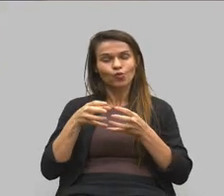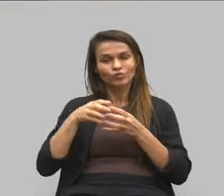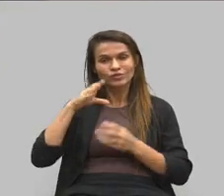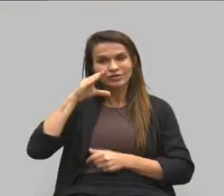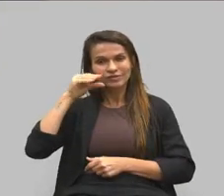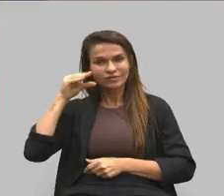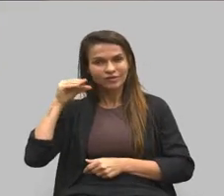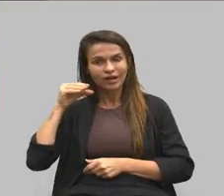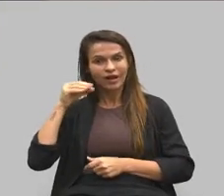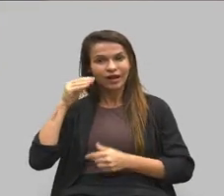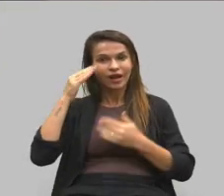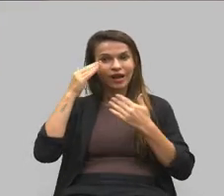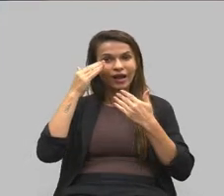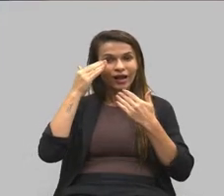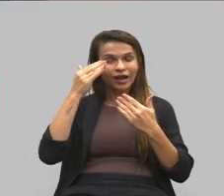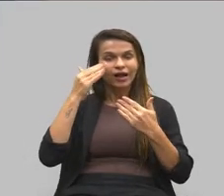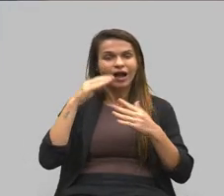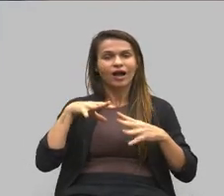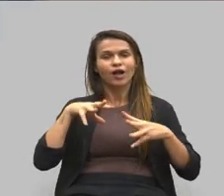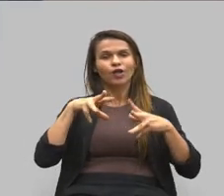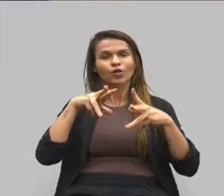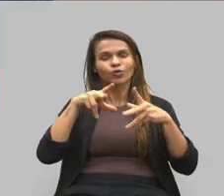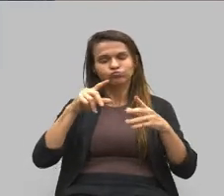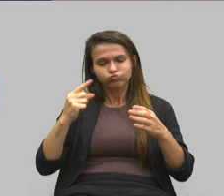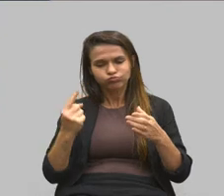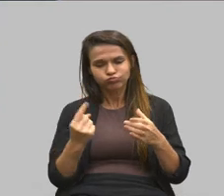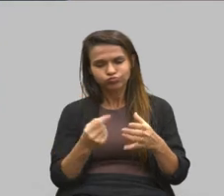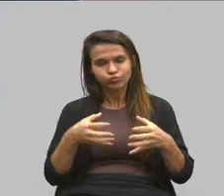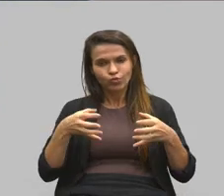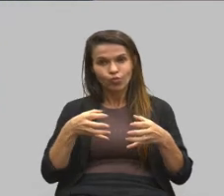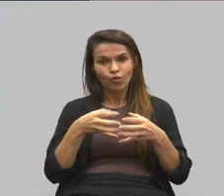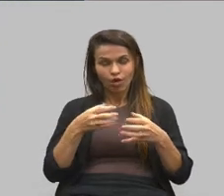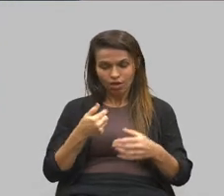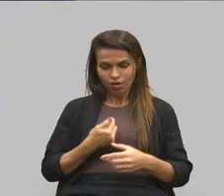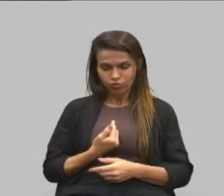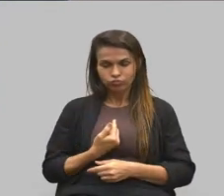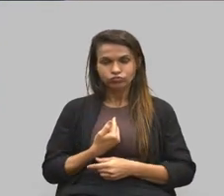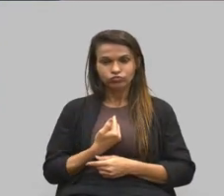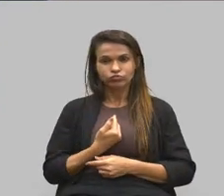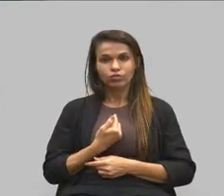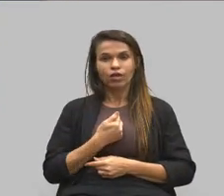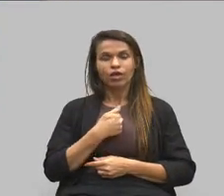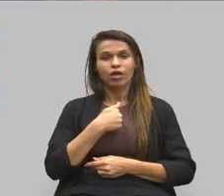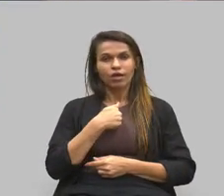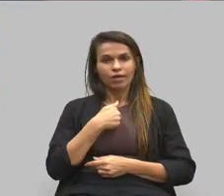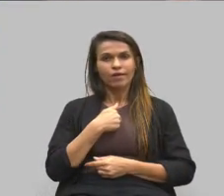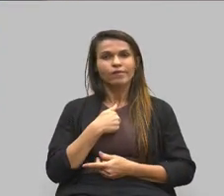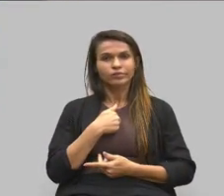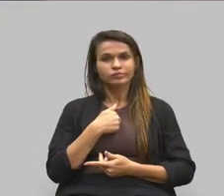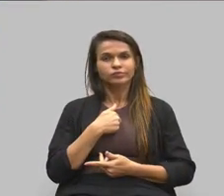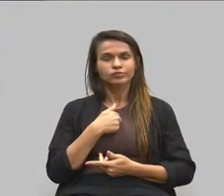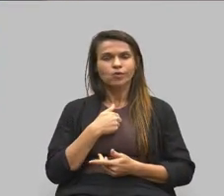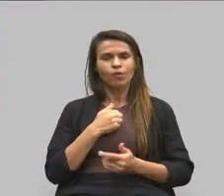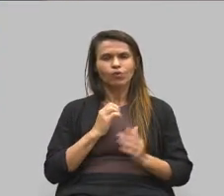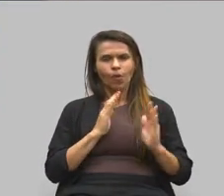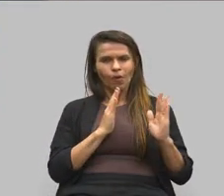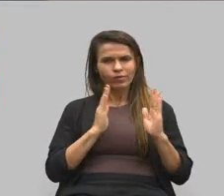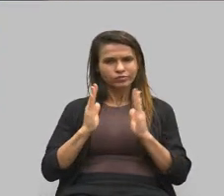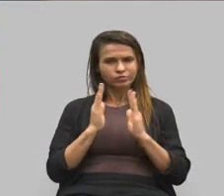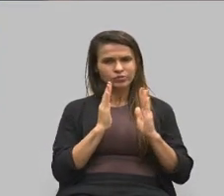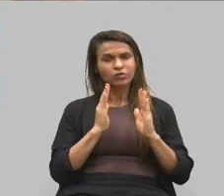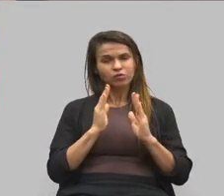a todos que compõem o corpo eu estou aqui com mandato e o meu mandato é passageiro